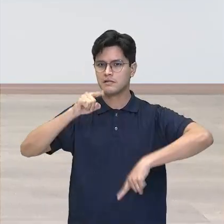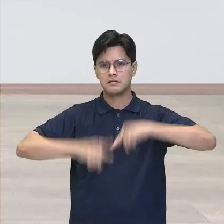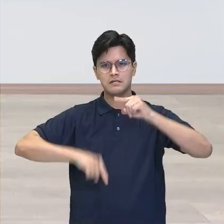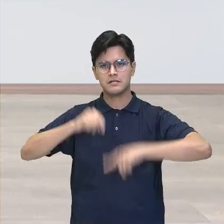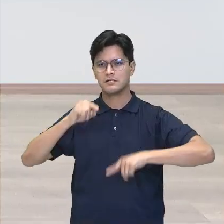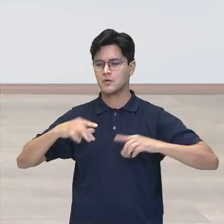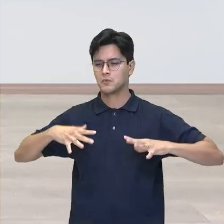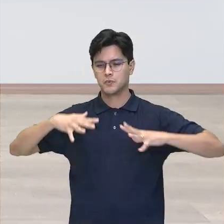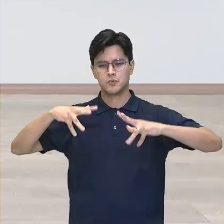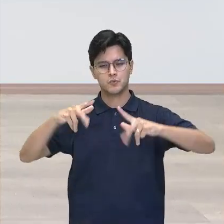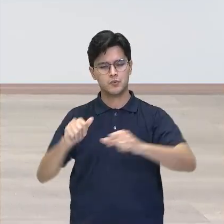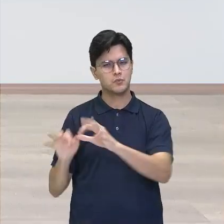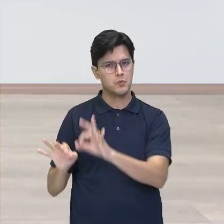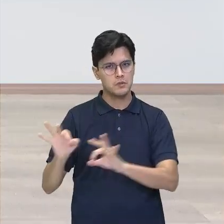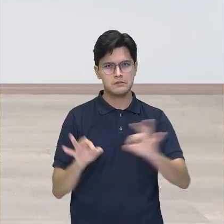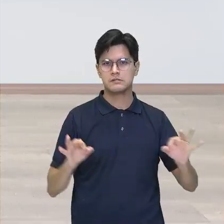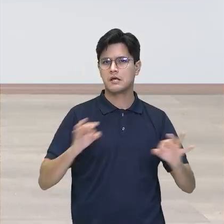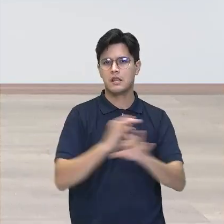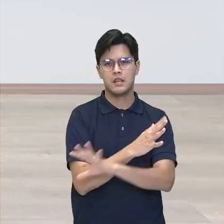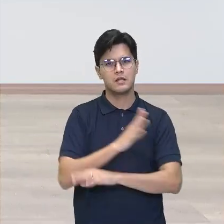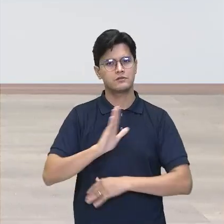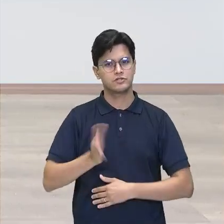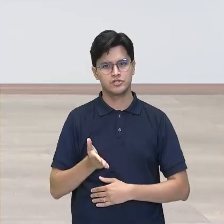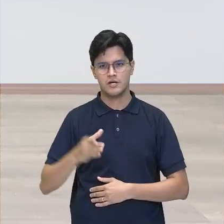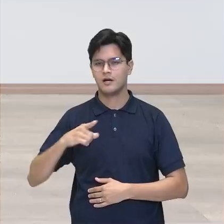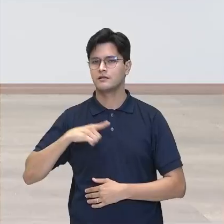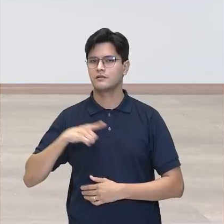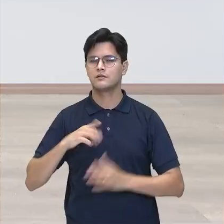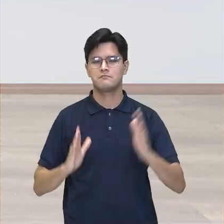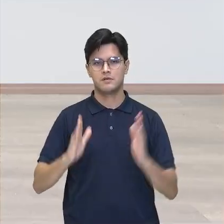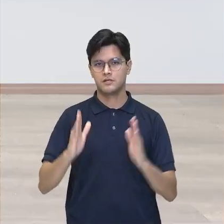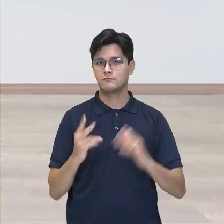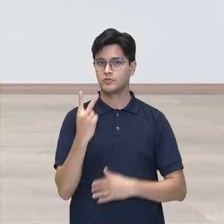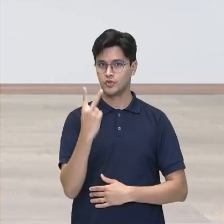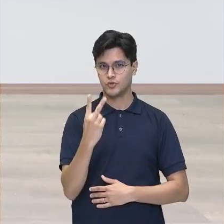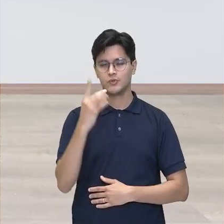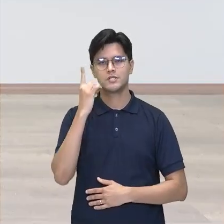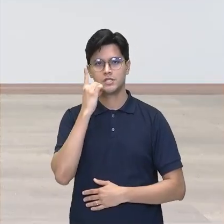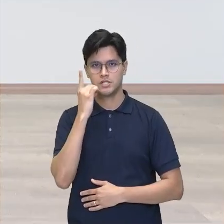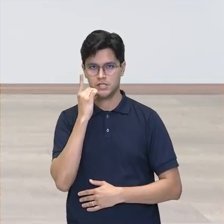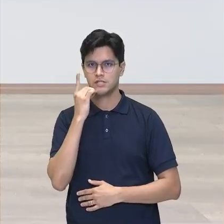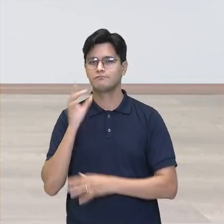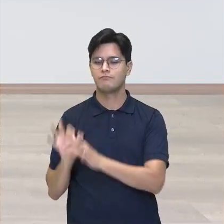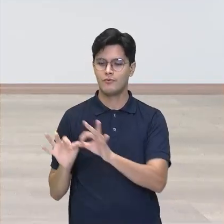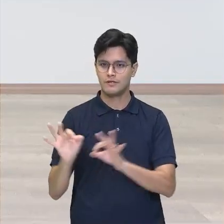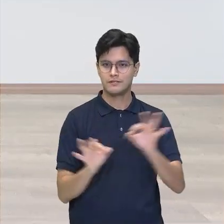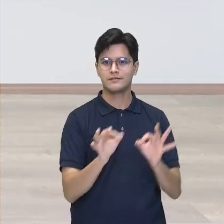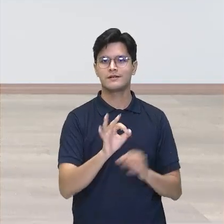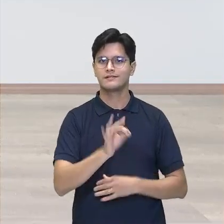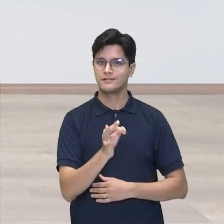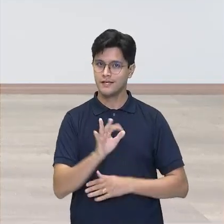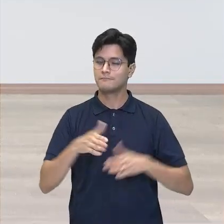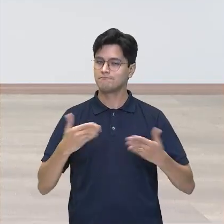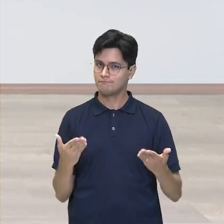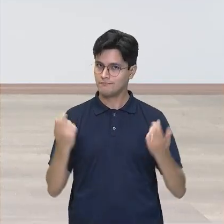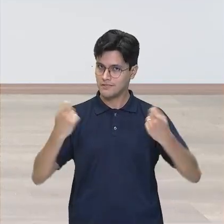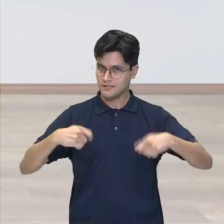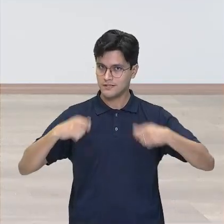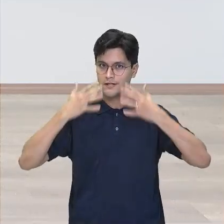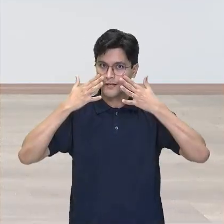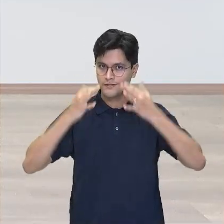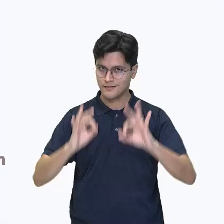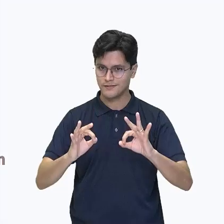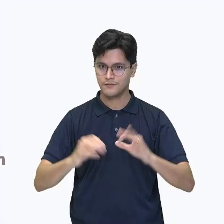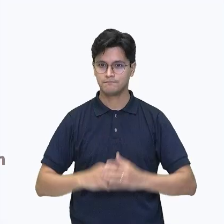têm 2 dias para realizar essa organização. Então, é importante que vocês estejam atentos. Mas a gente também tem datas, né,